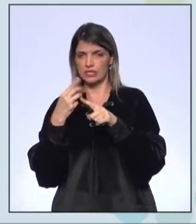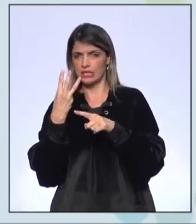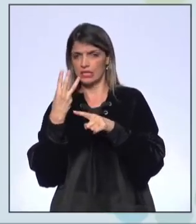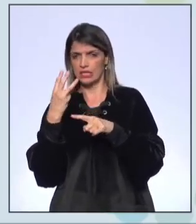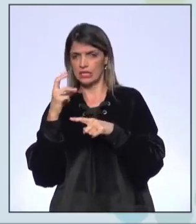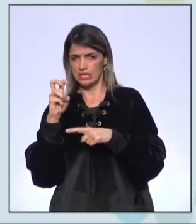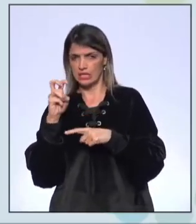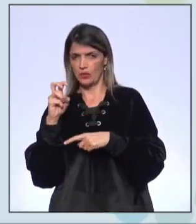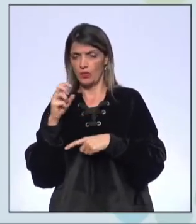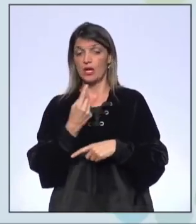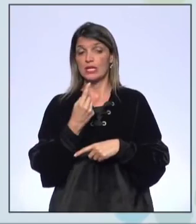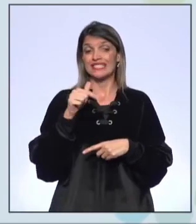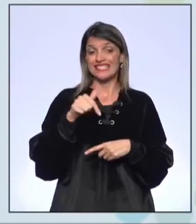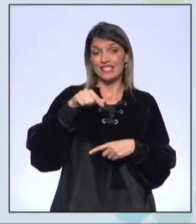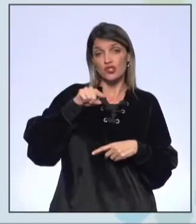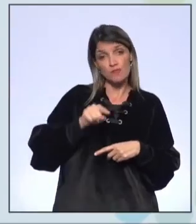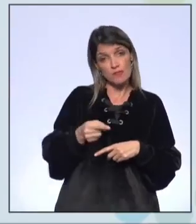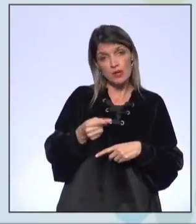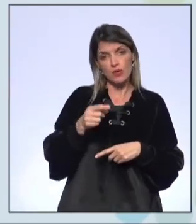17.500